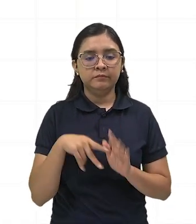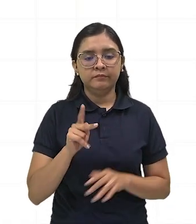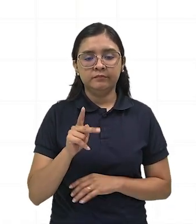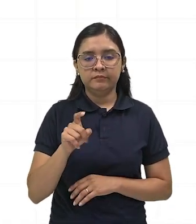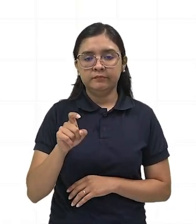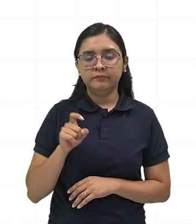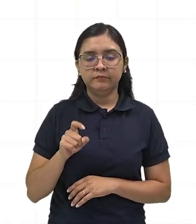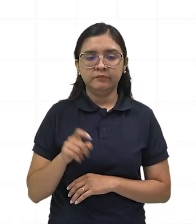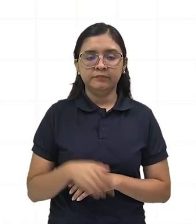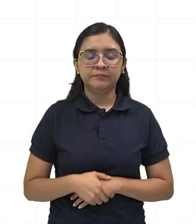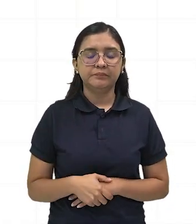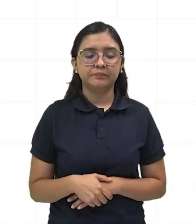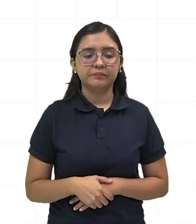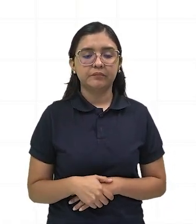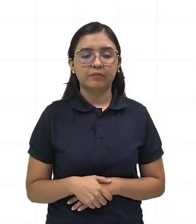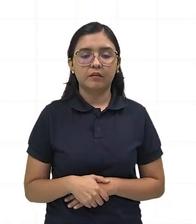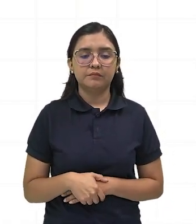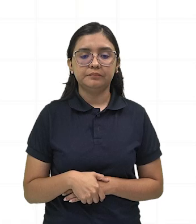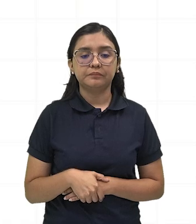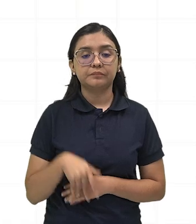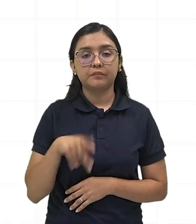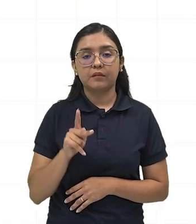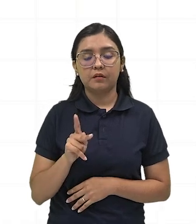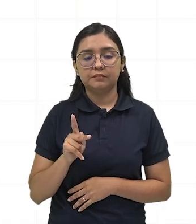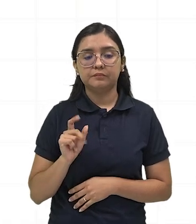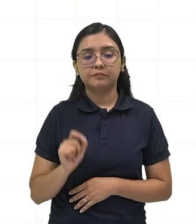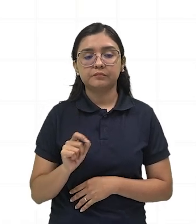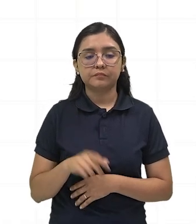X. Esse K